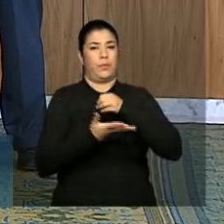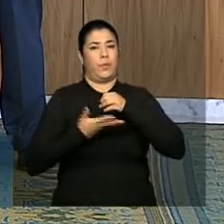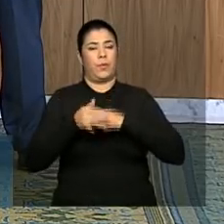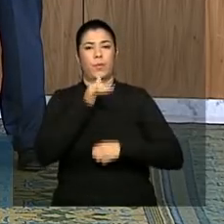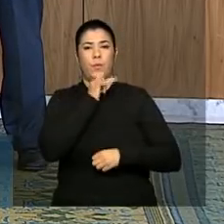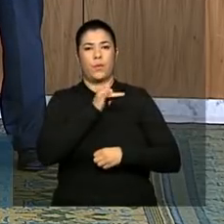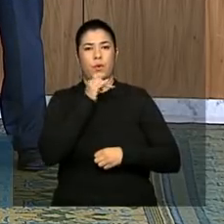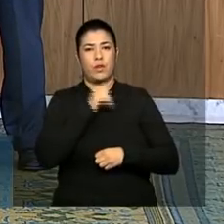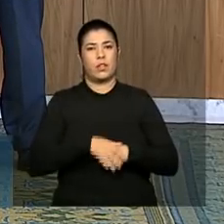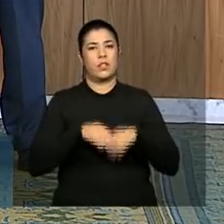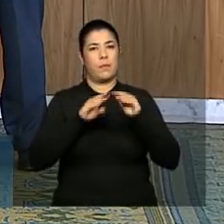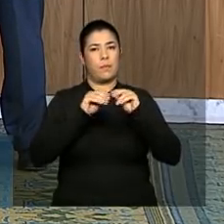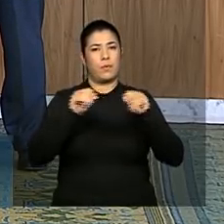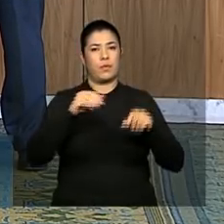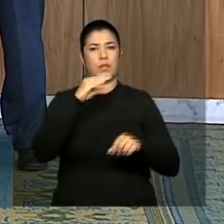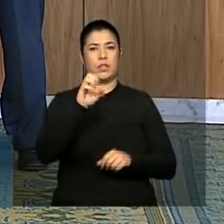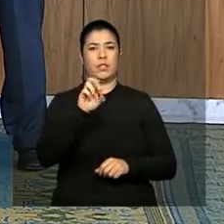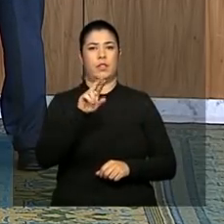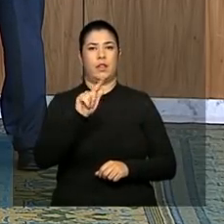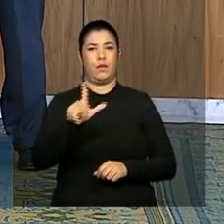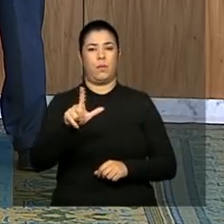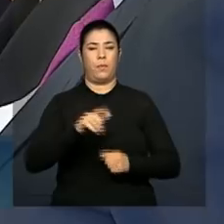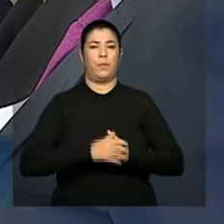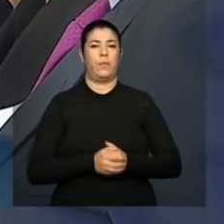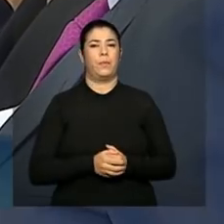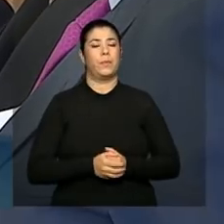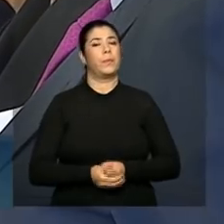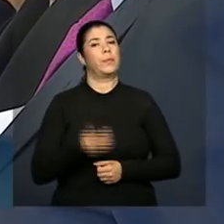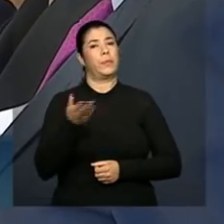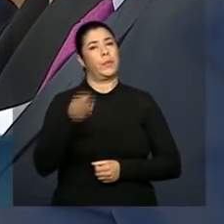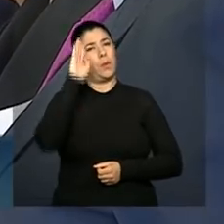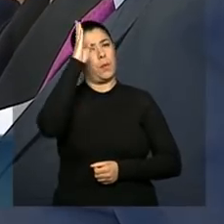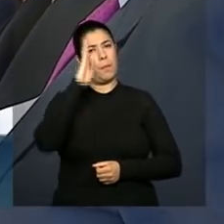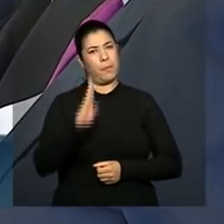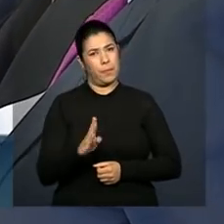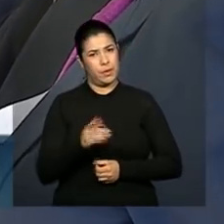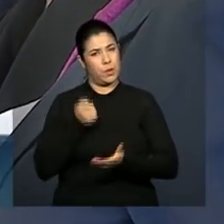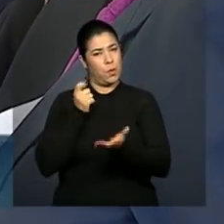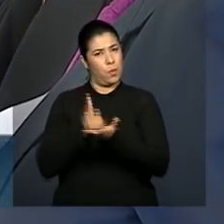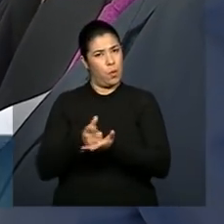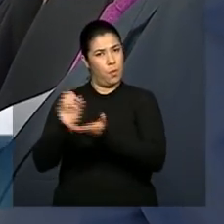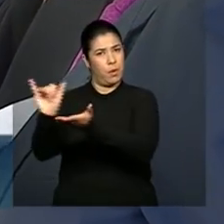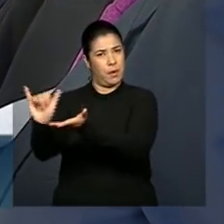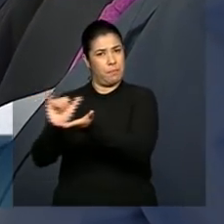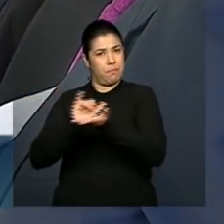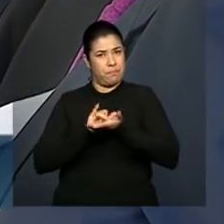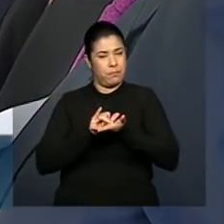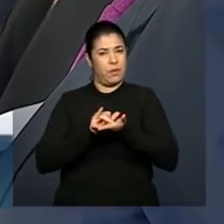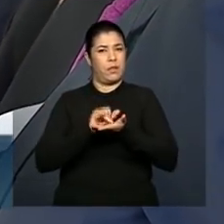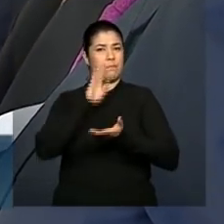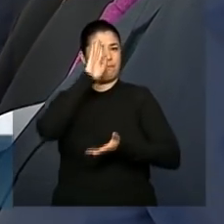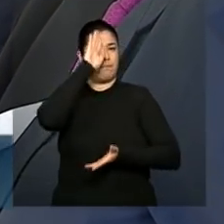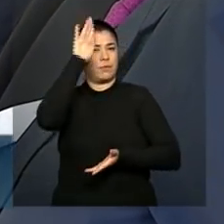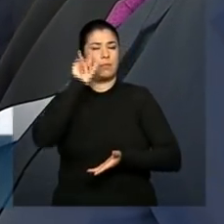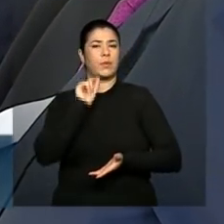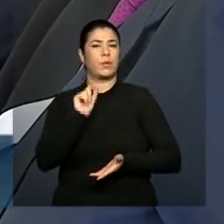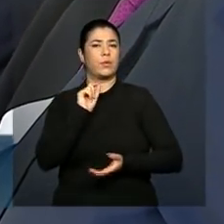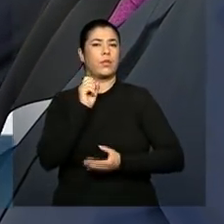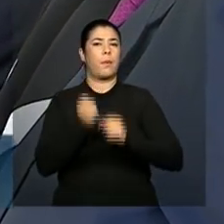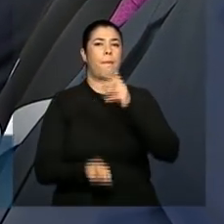como cereais. O Brasil compra de El Salvador, principalmente,